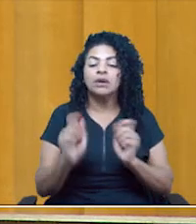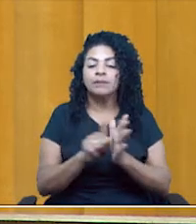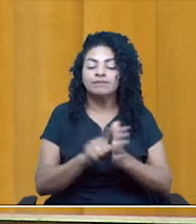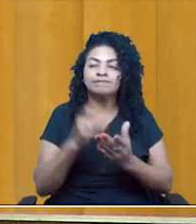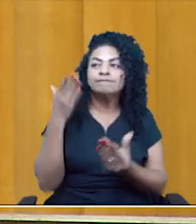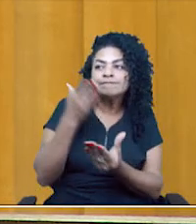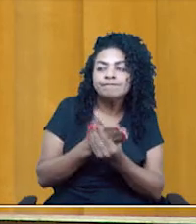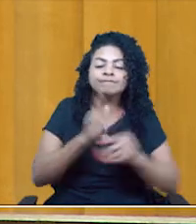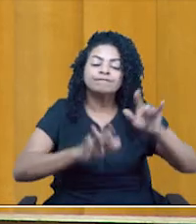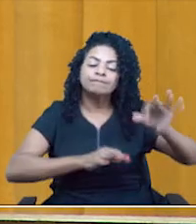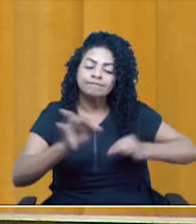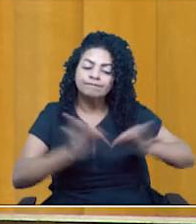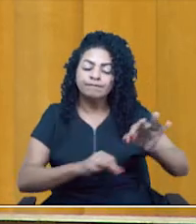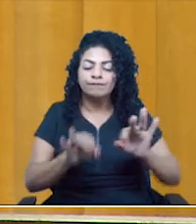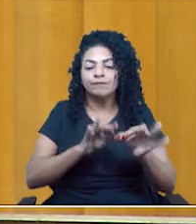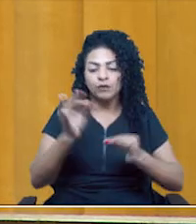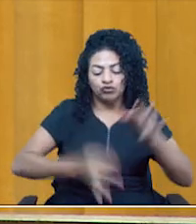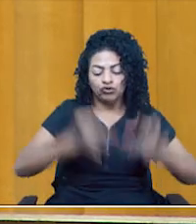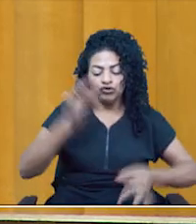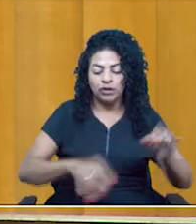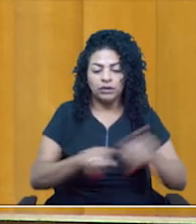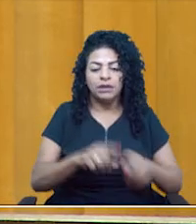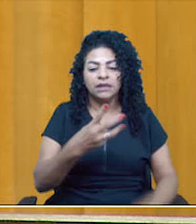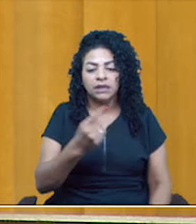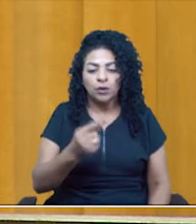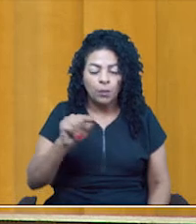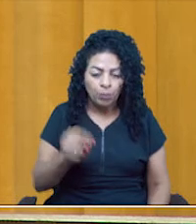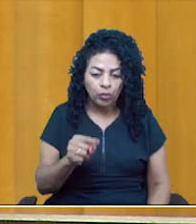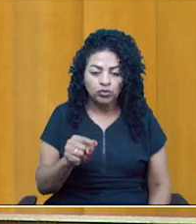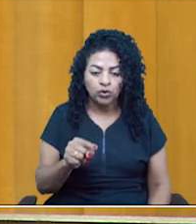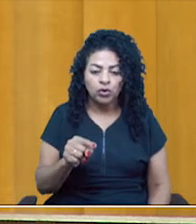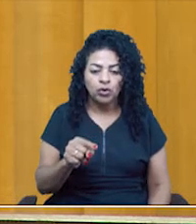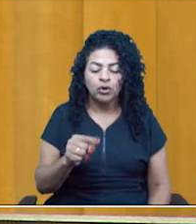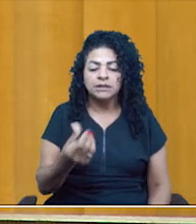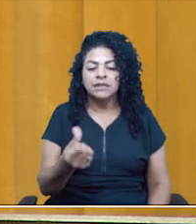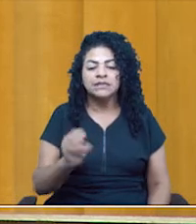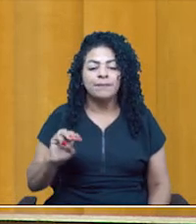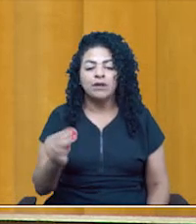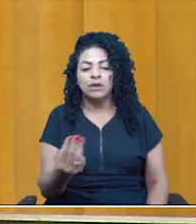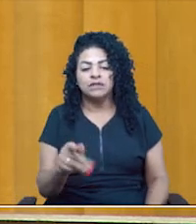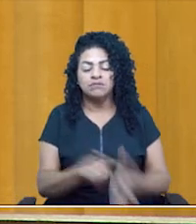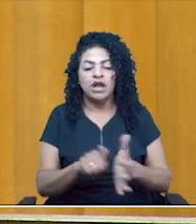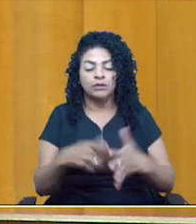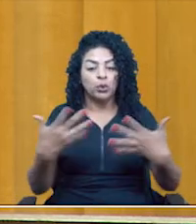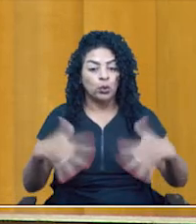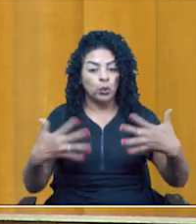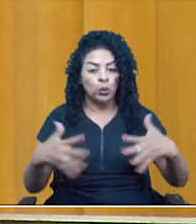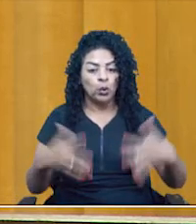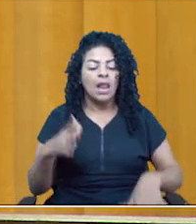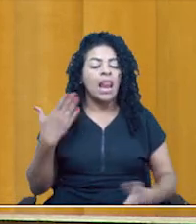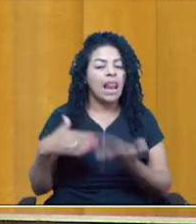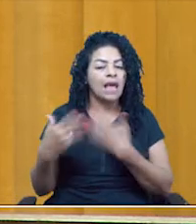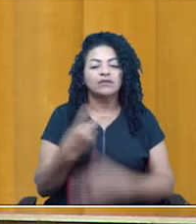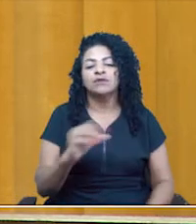é 31,6 milhões alcançados em 2017 para 2018. Isso é um recorde. E nós